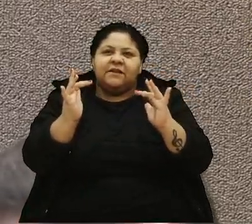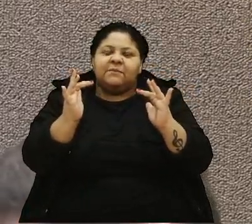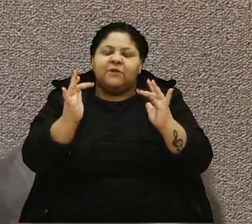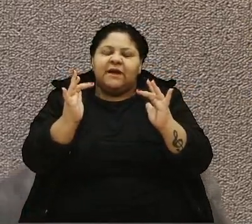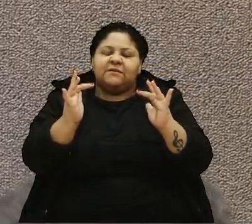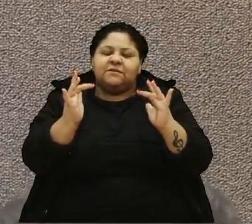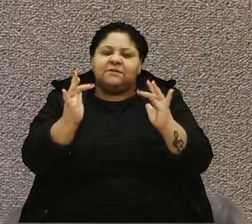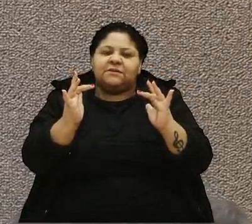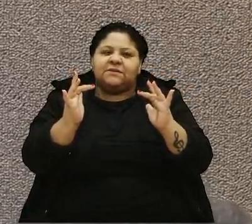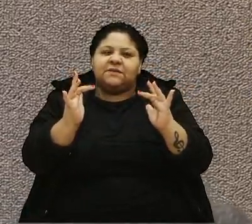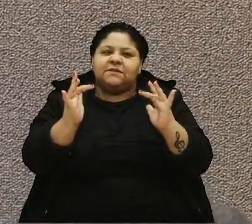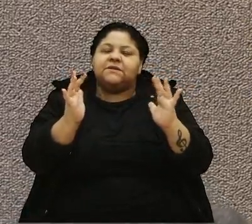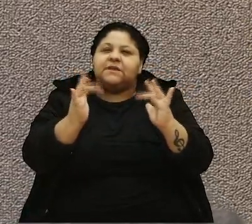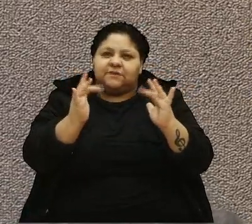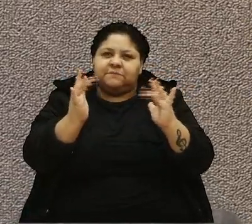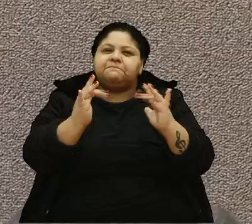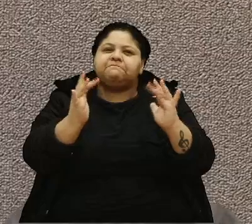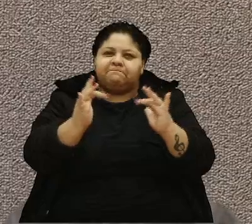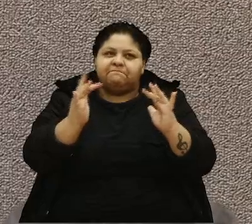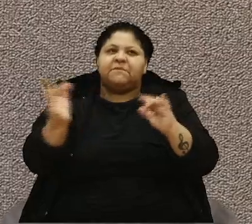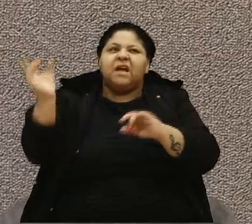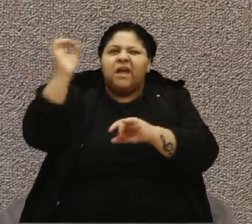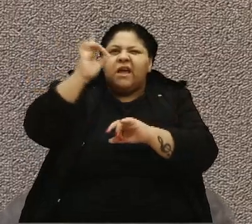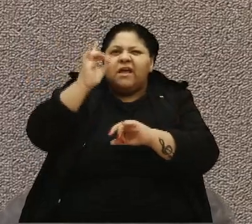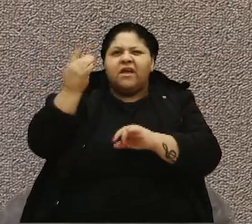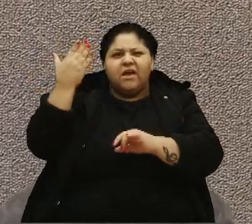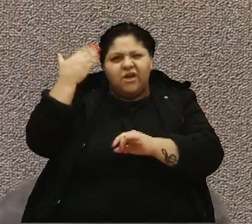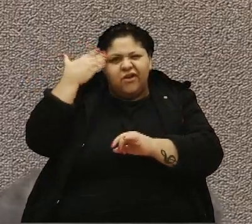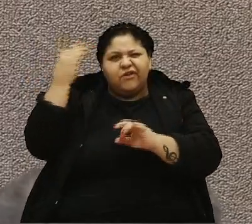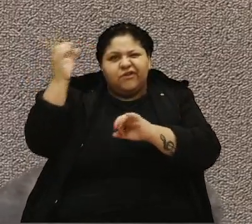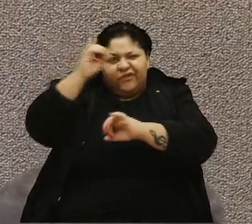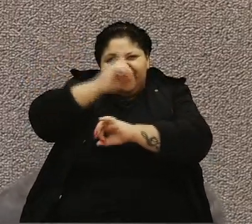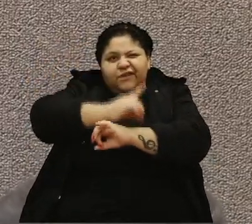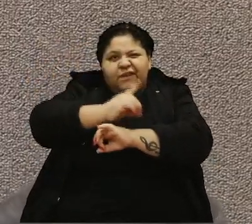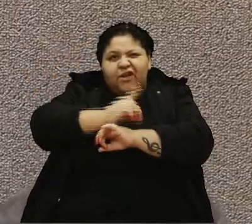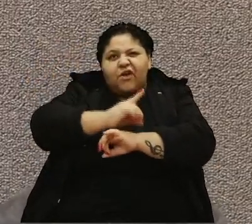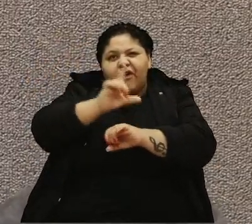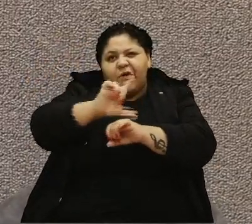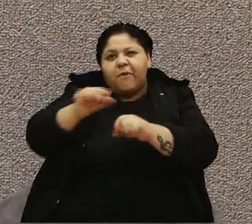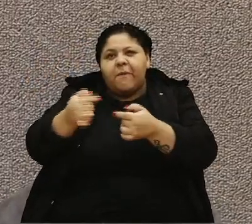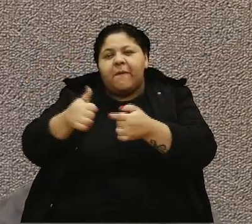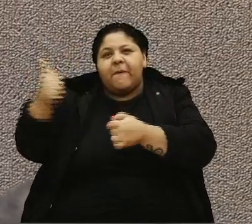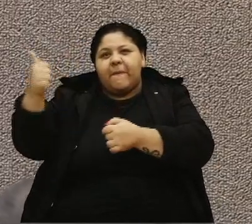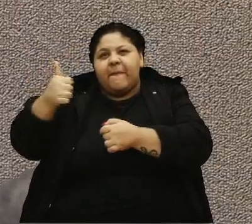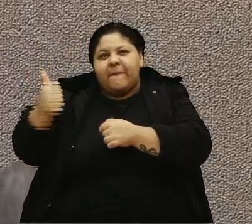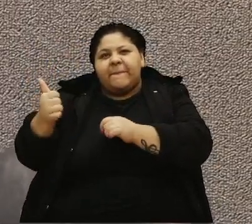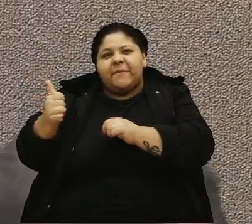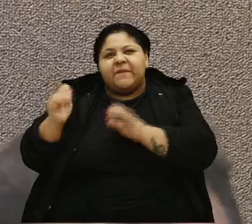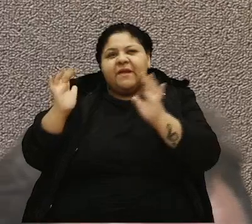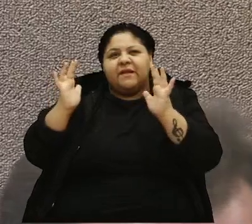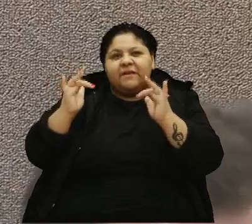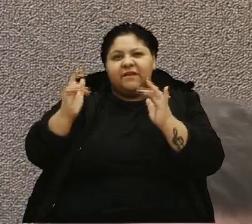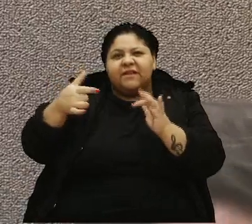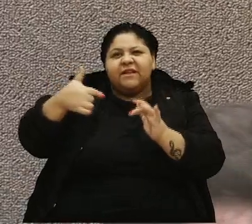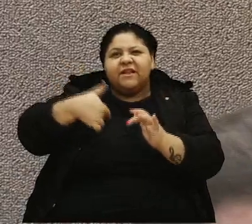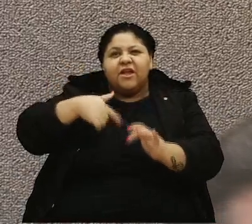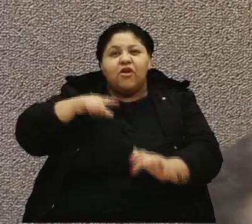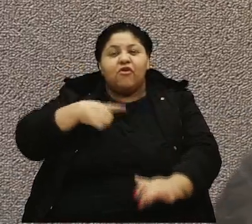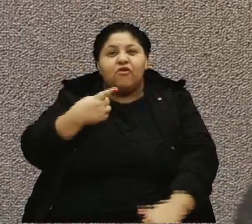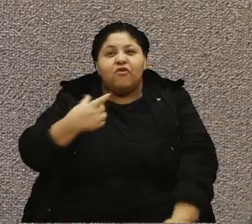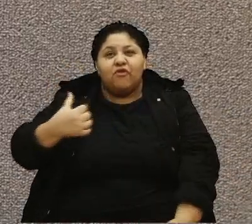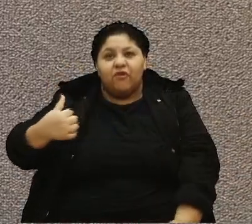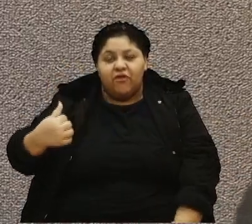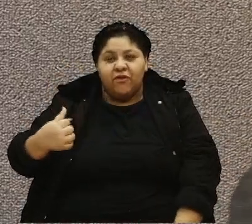uma saudação. Sei que é uma data comercial, mas eu queria fazer uma saudação à minha primeira namorada. Eu tinha 17 anos